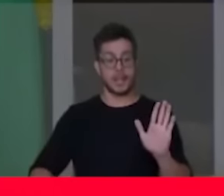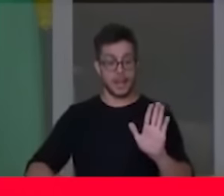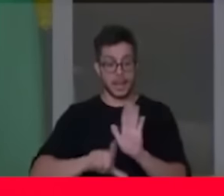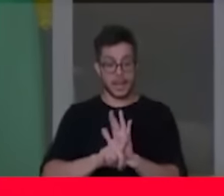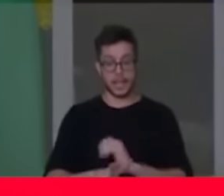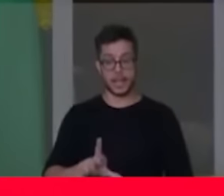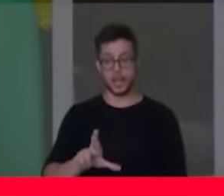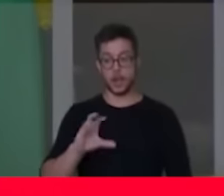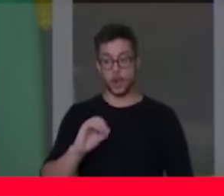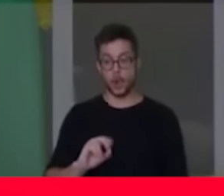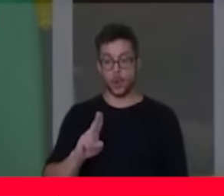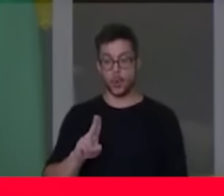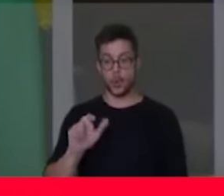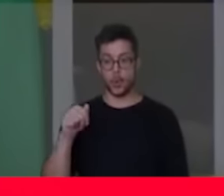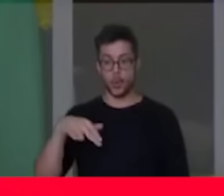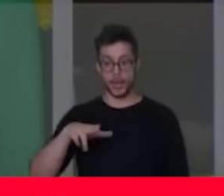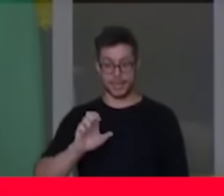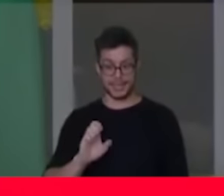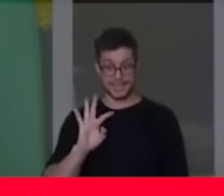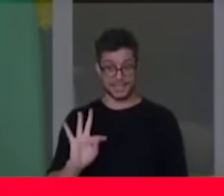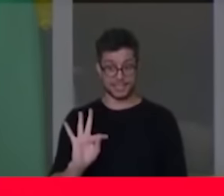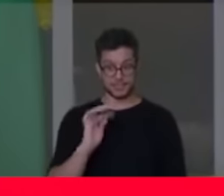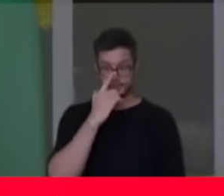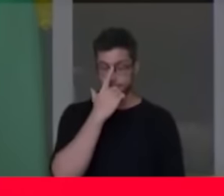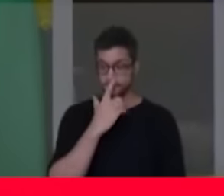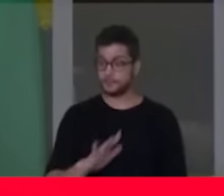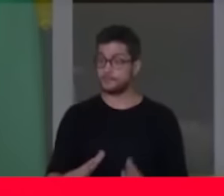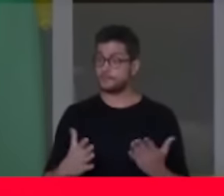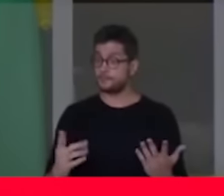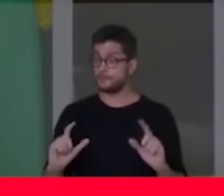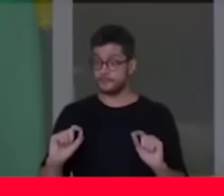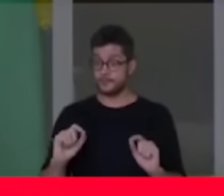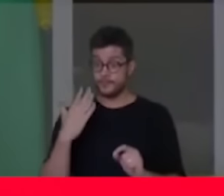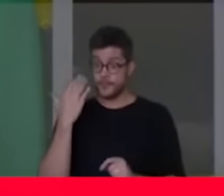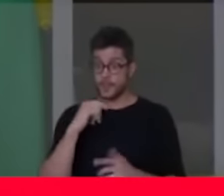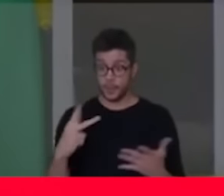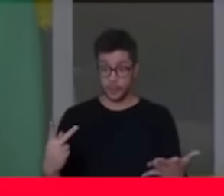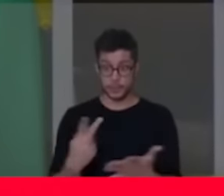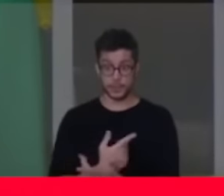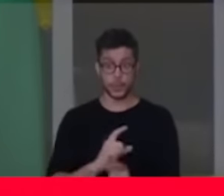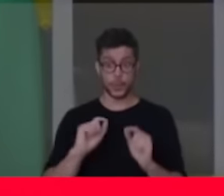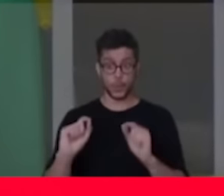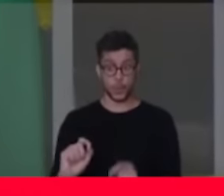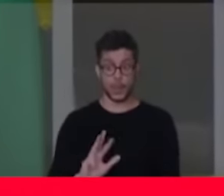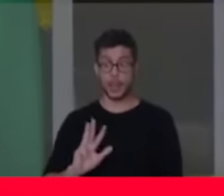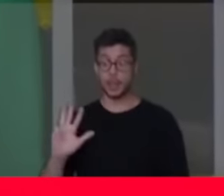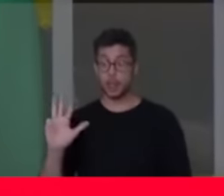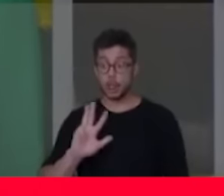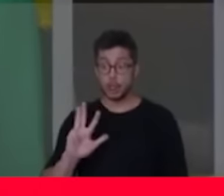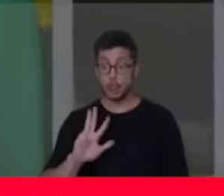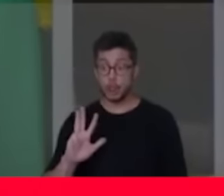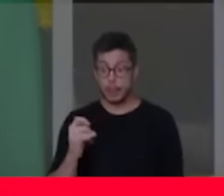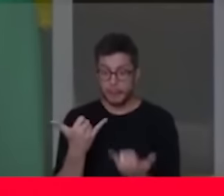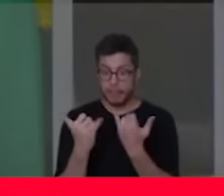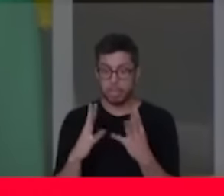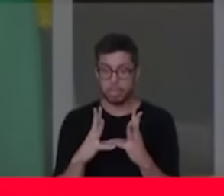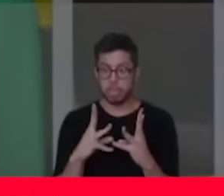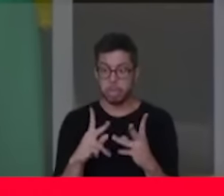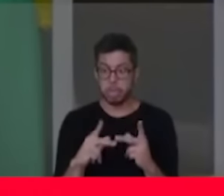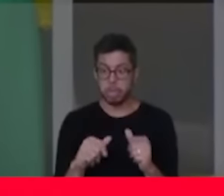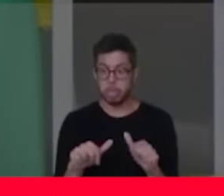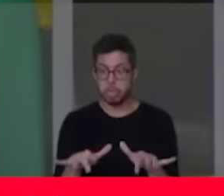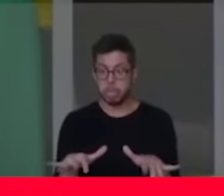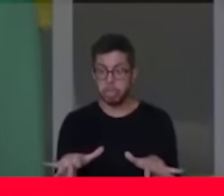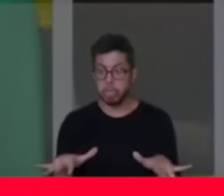aqui uma deputada rindo quando um deputado disse que Lula está derretendo. Lula está derretendo. Vocês não acompanham pesquisas?